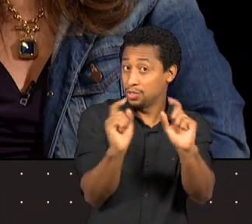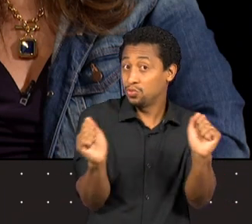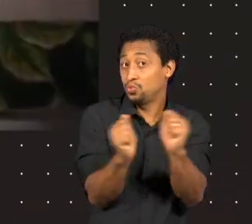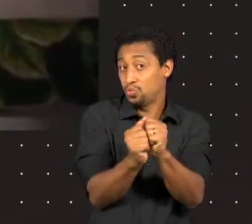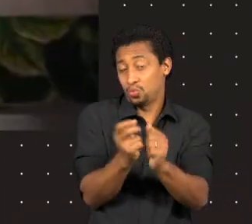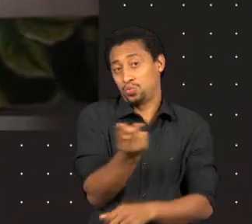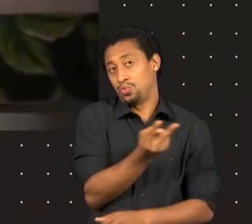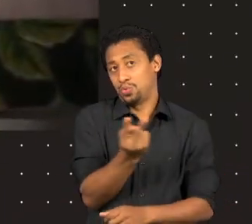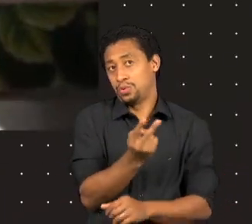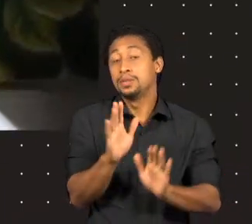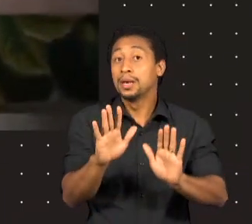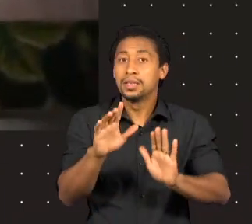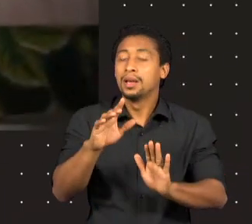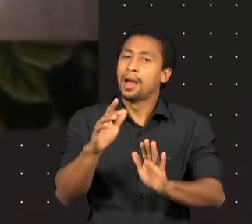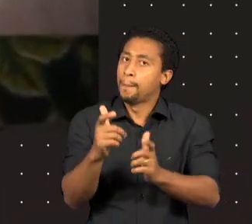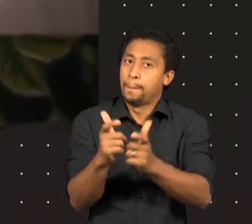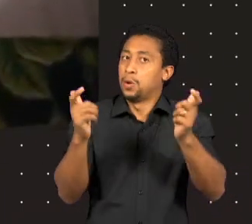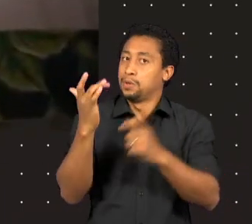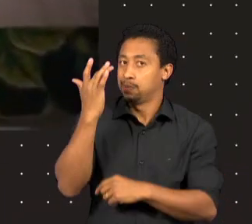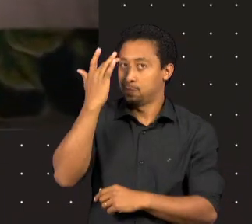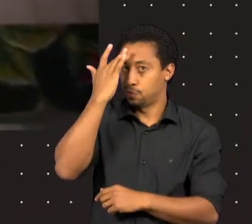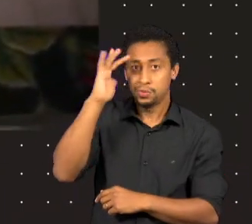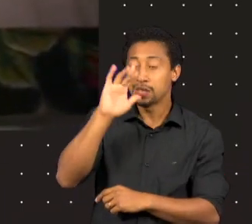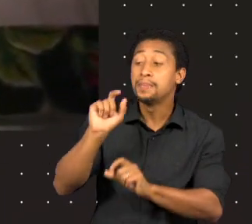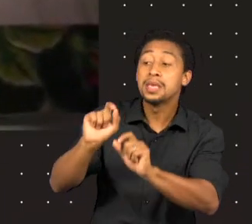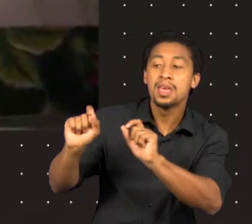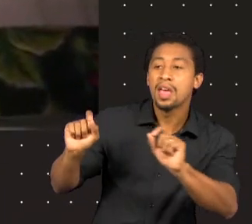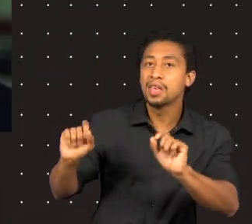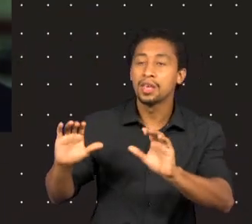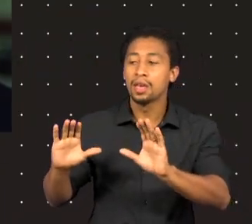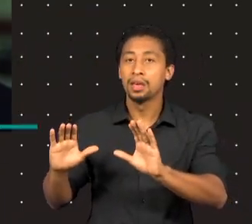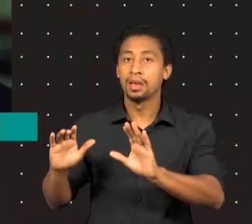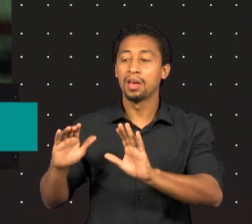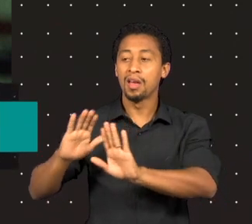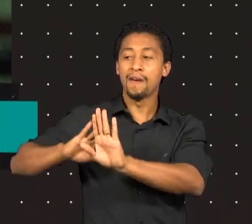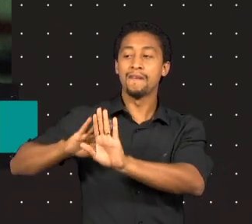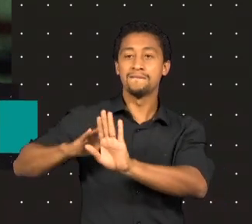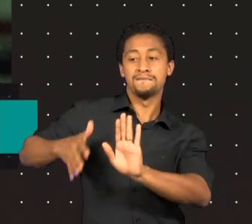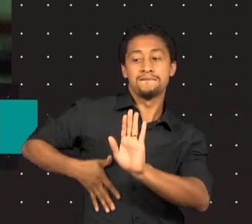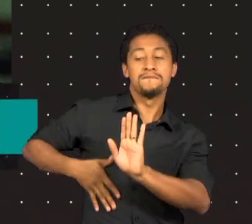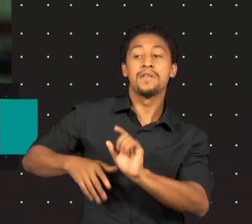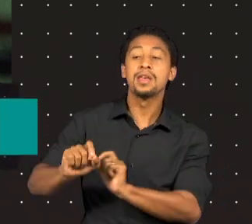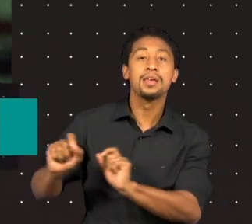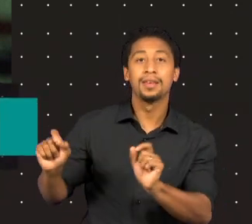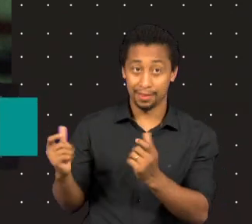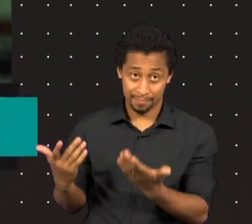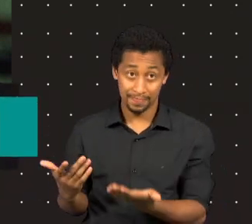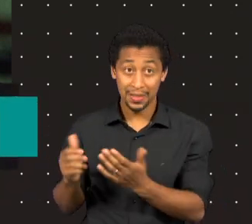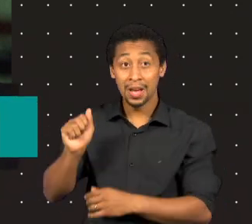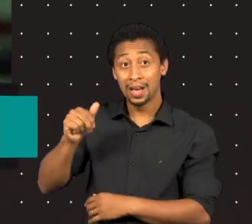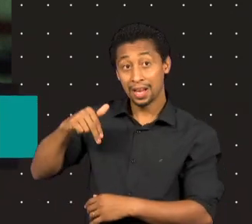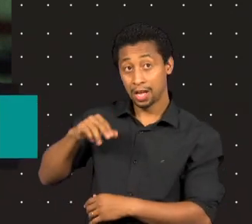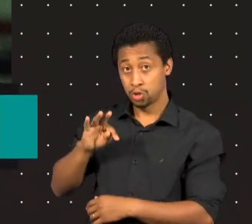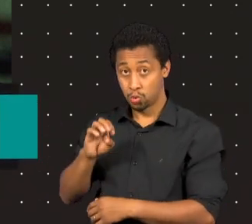tal, e ninguém sabe quem são os criminosos. E o Fagundes, investigando,